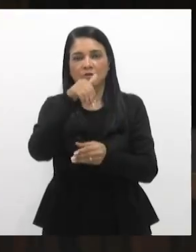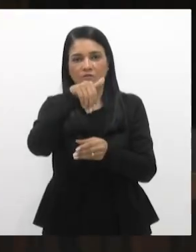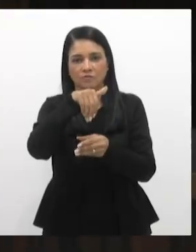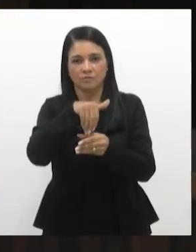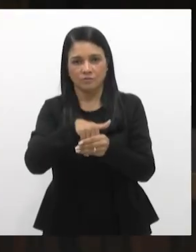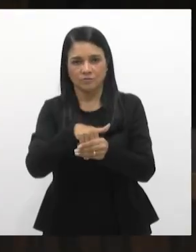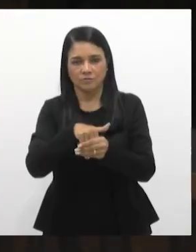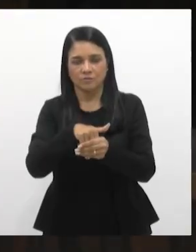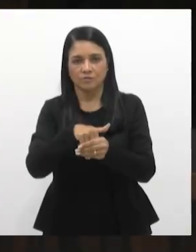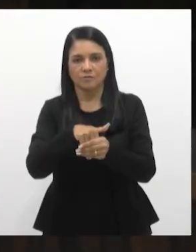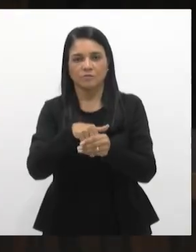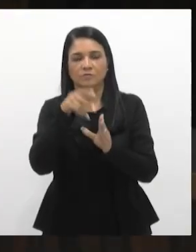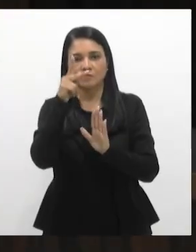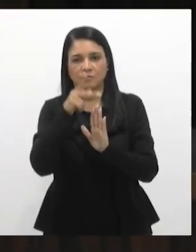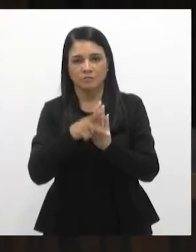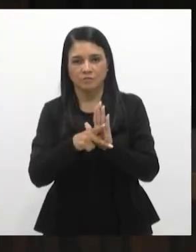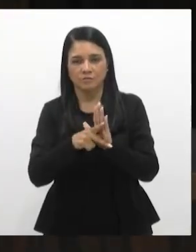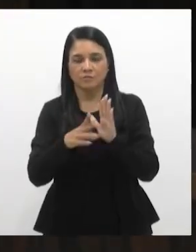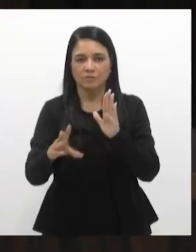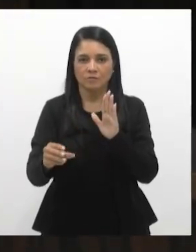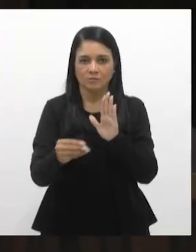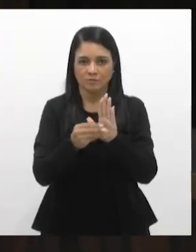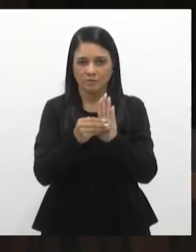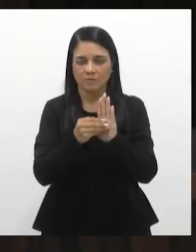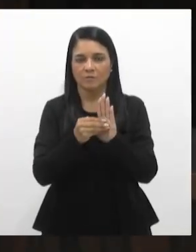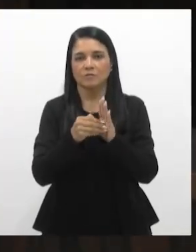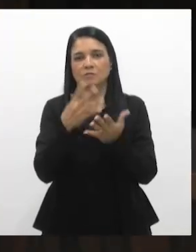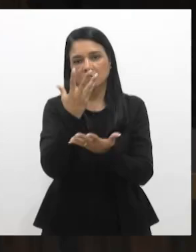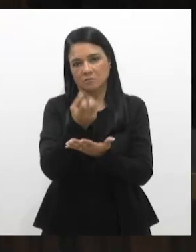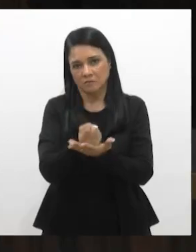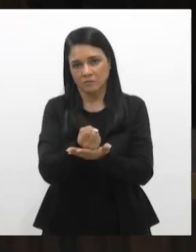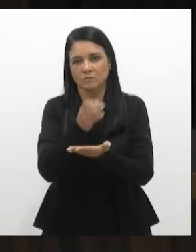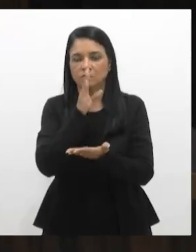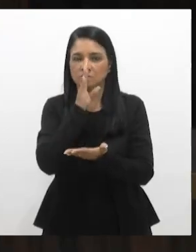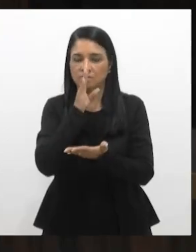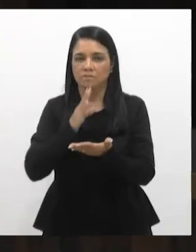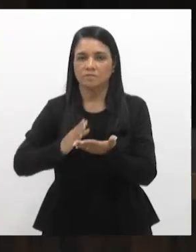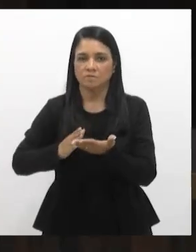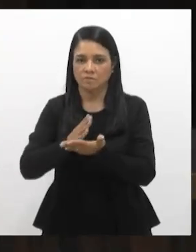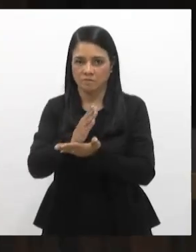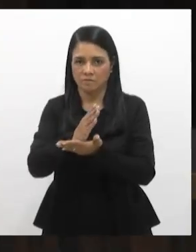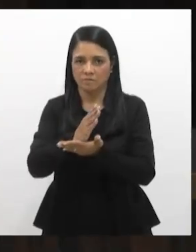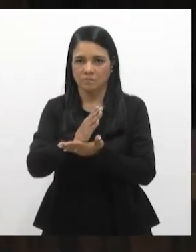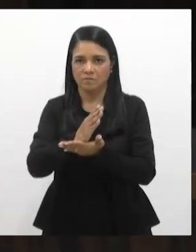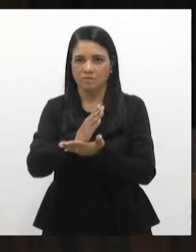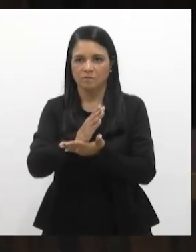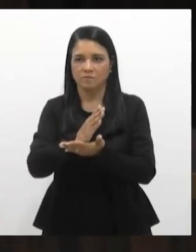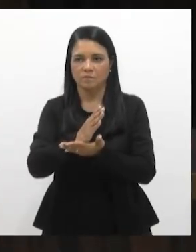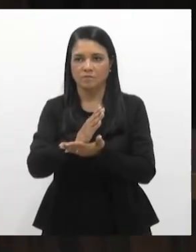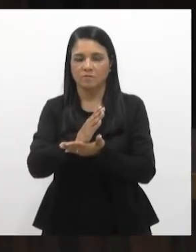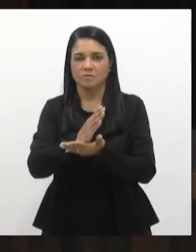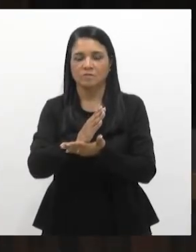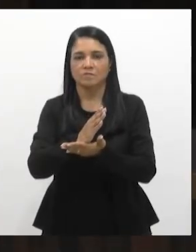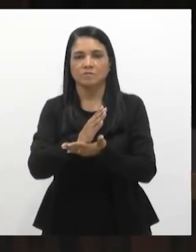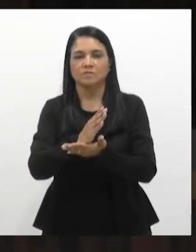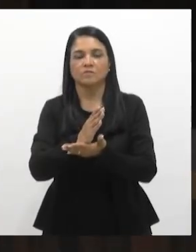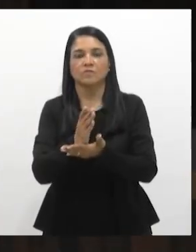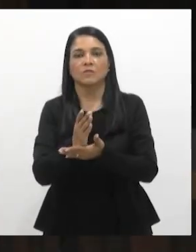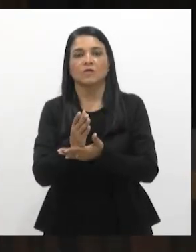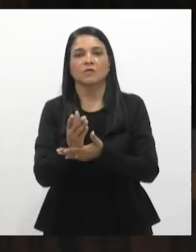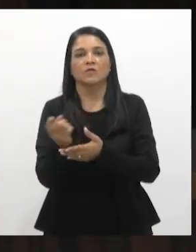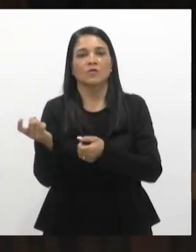votação, o projeto assim emendado. Senhores que aprovam, permaneçam como estão. Aprovado. Vai a redação do